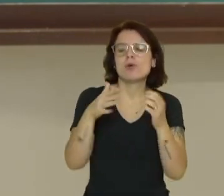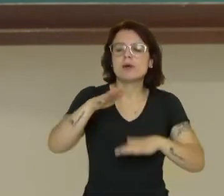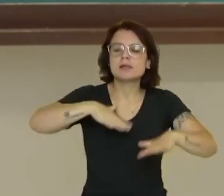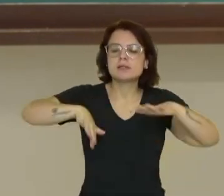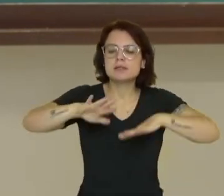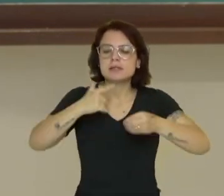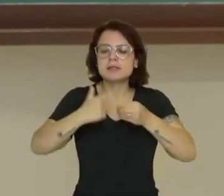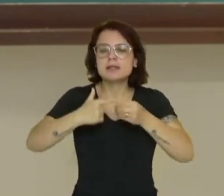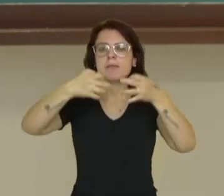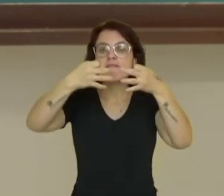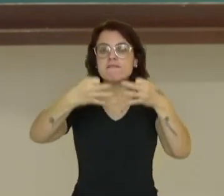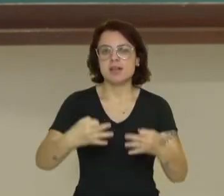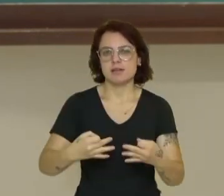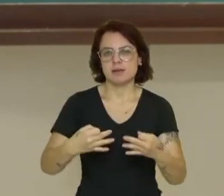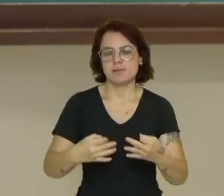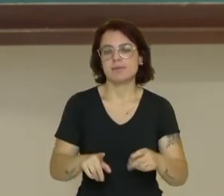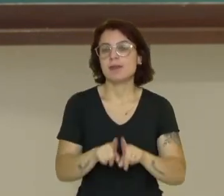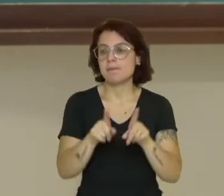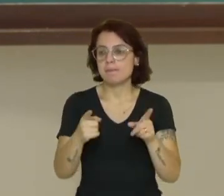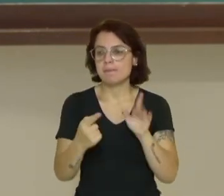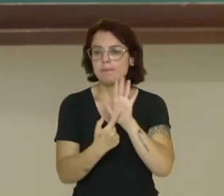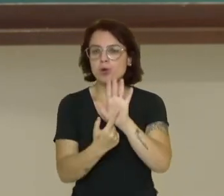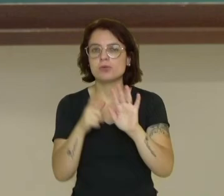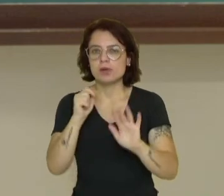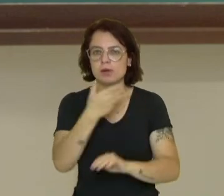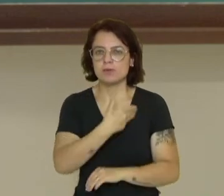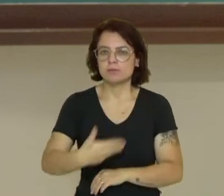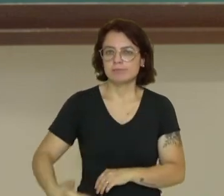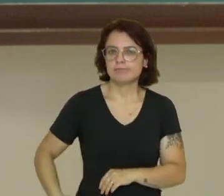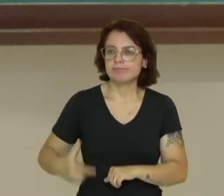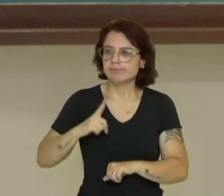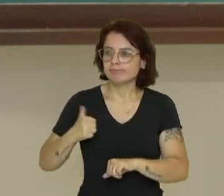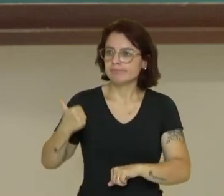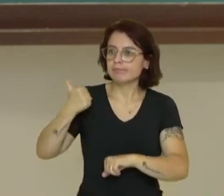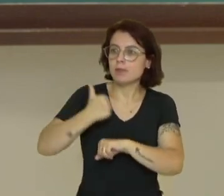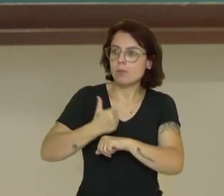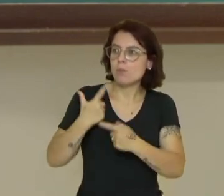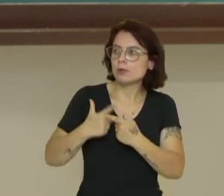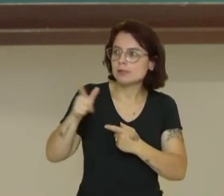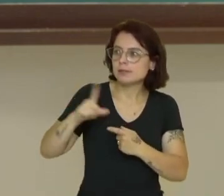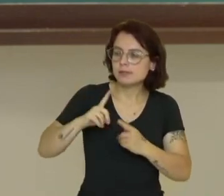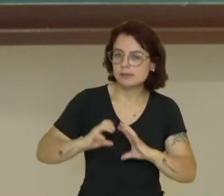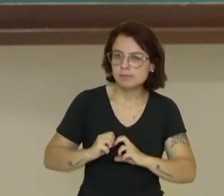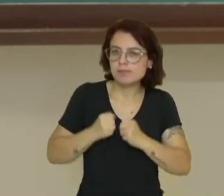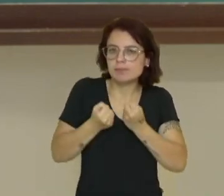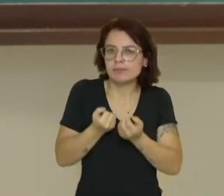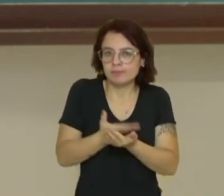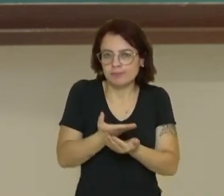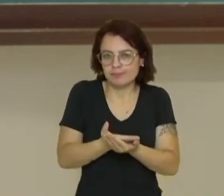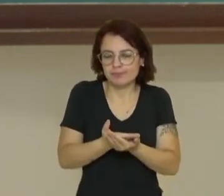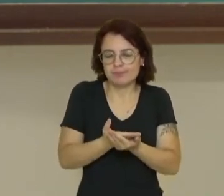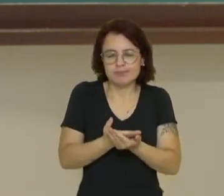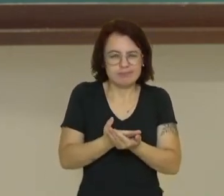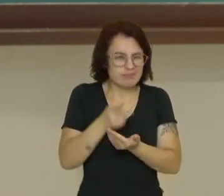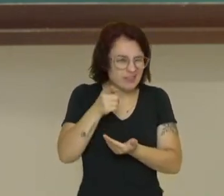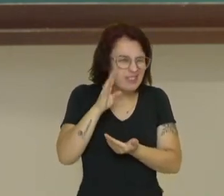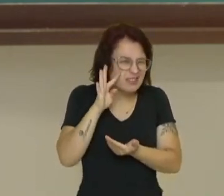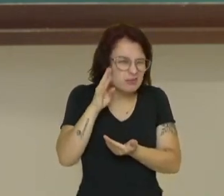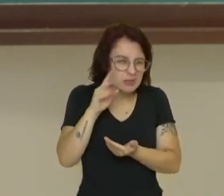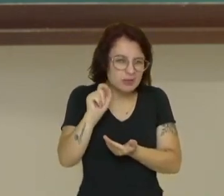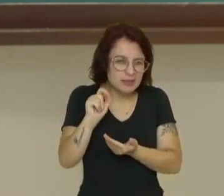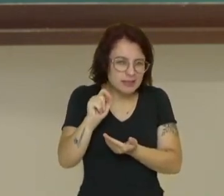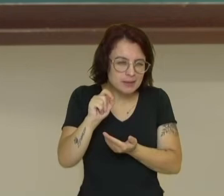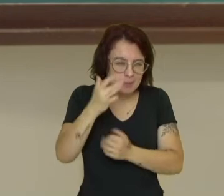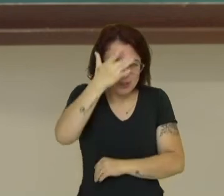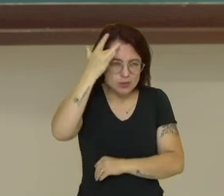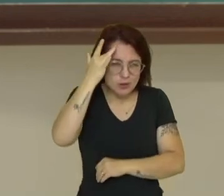cidade ideal e coloca que o governante deve governar justamente porque ele estudou para isso. Será que alguém que mais estudou